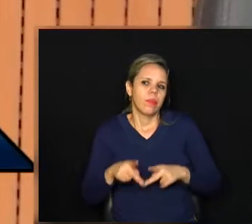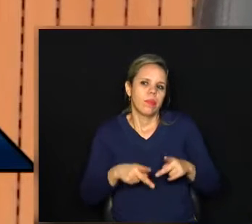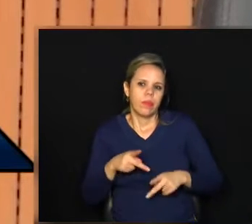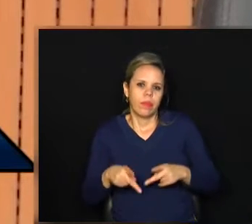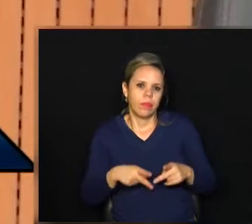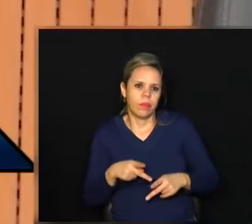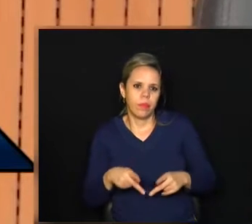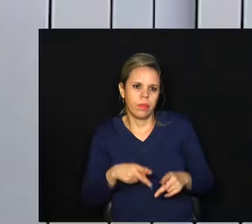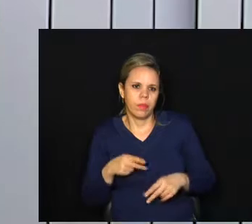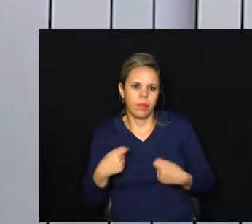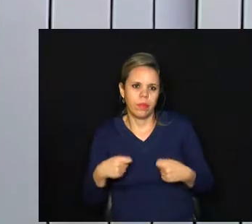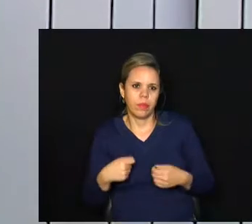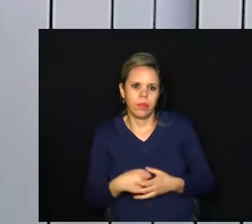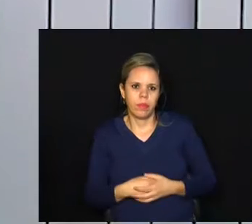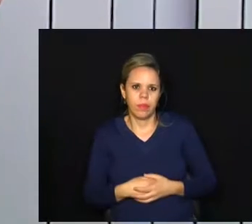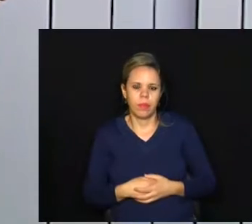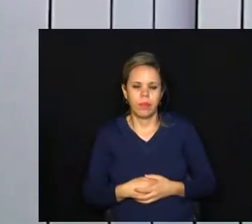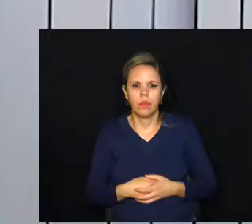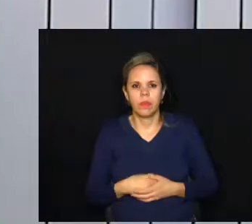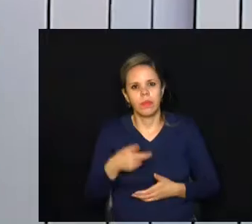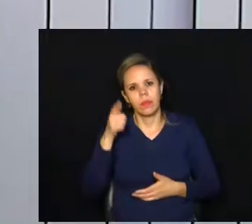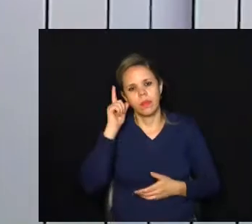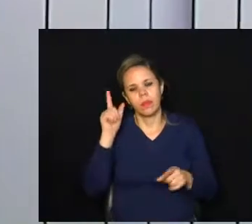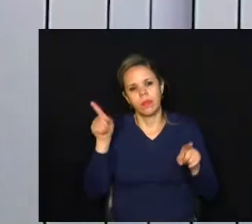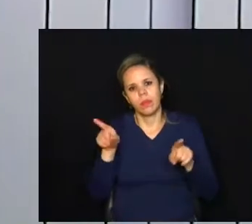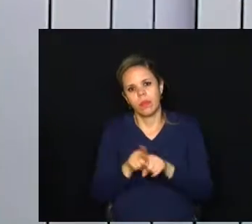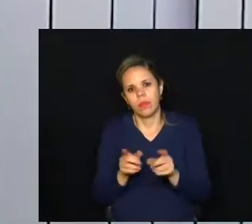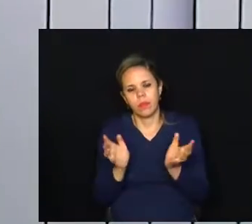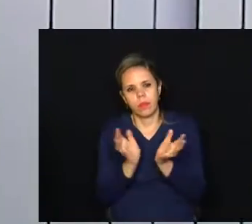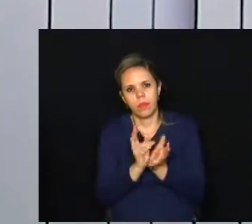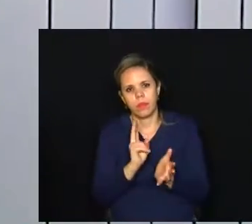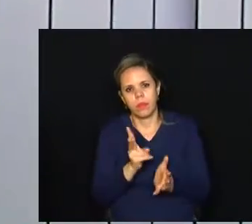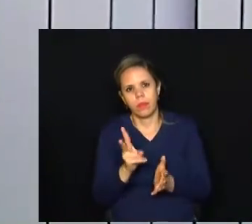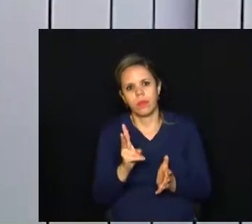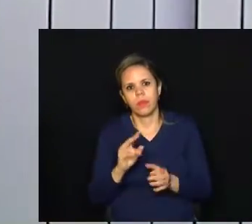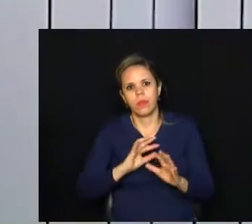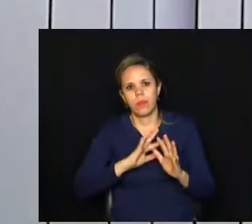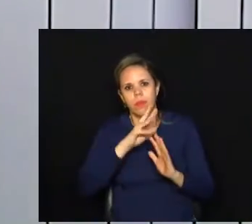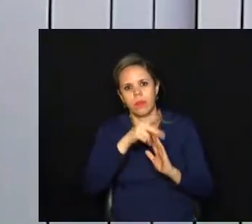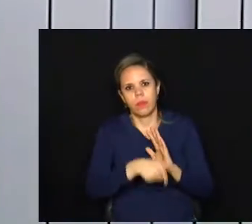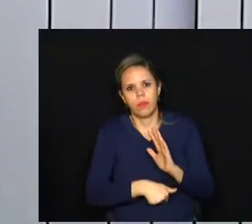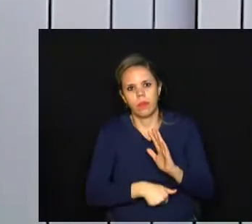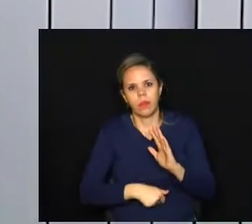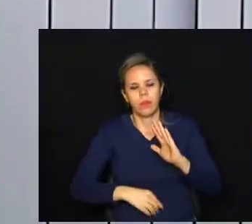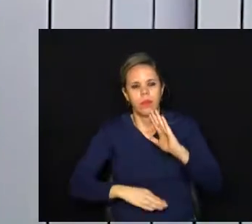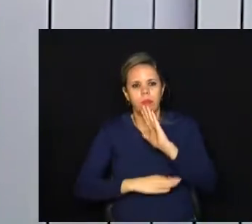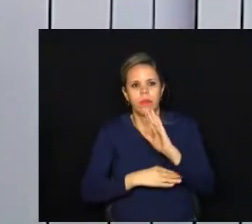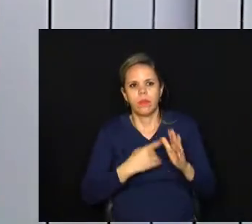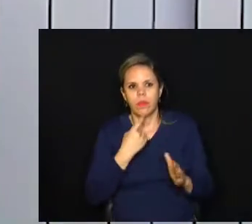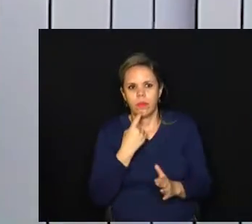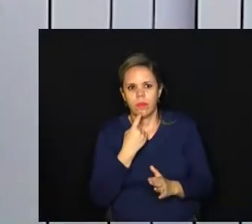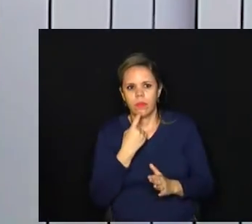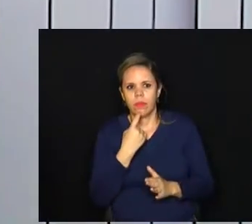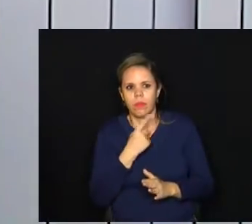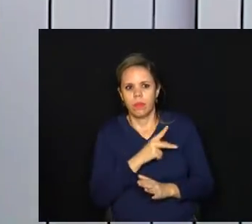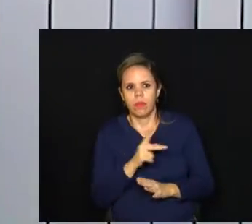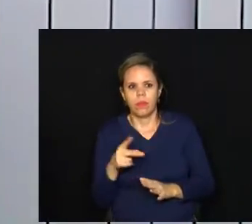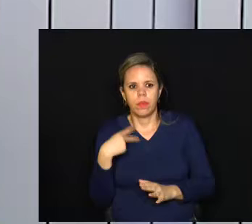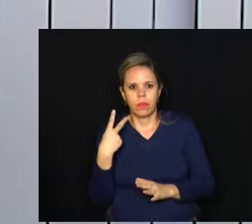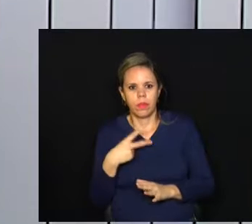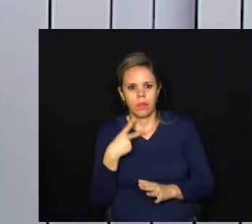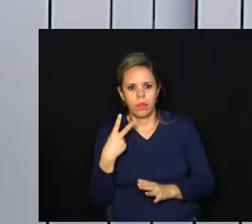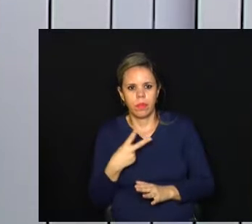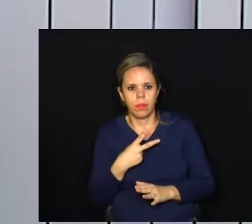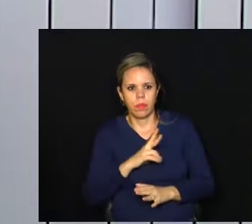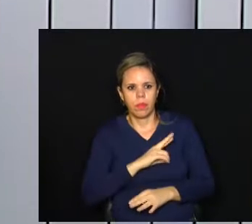para aqueles que mais precisam. Ontem também a Comissão Permanente de Meio Ambiente aqui da Câmara de Campinas, presidida pelo vereador